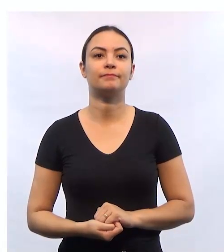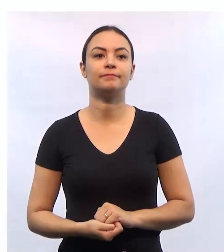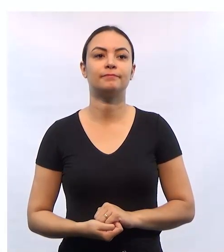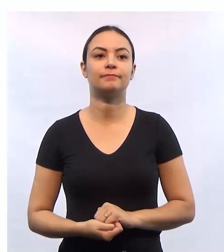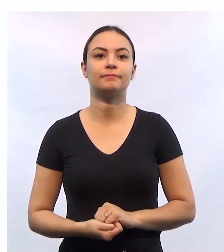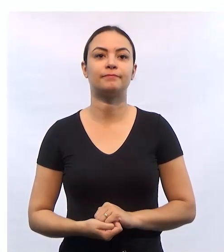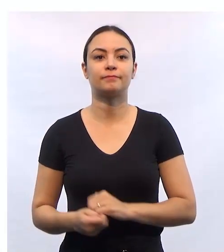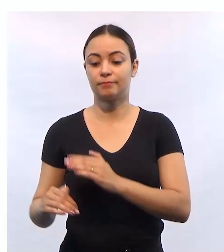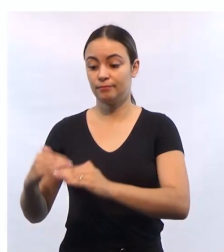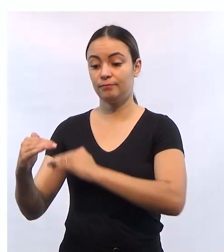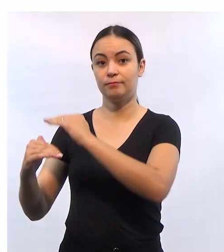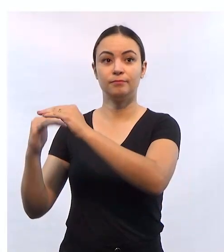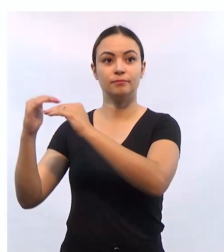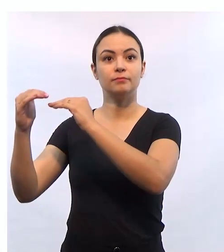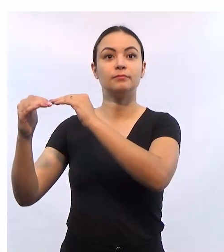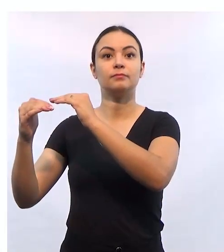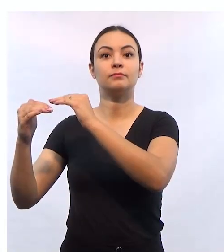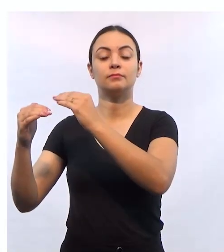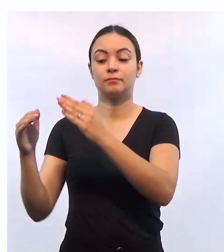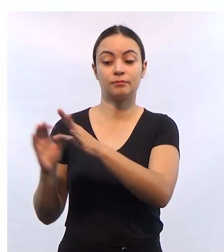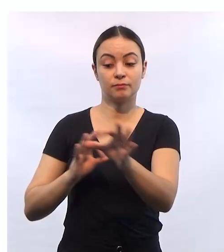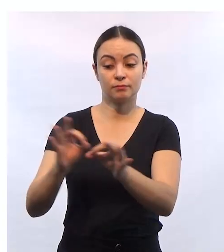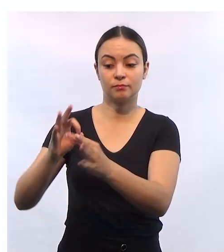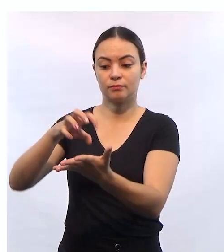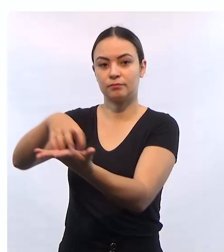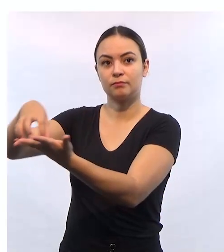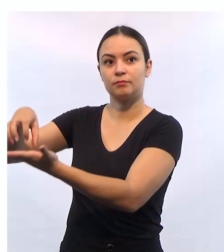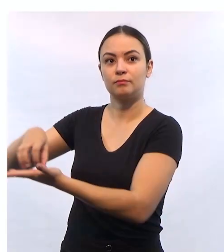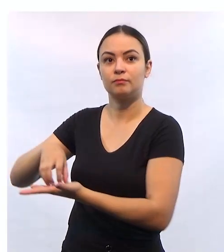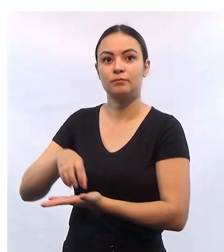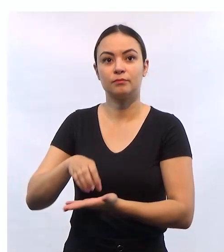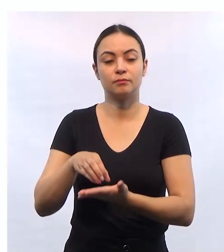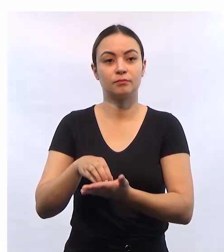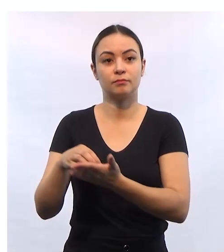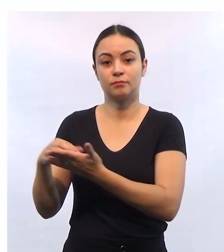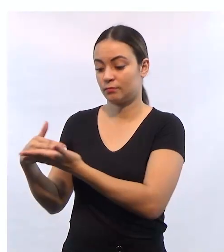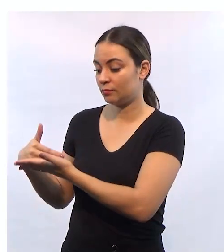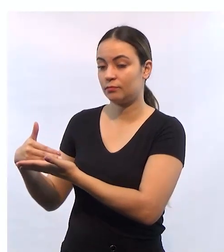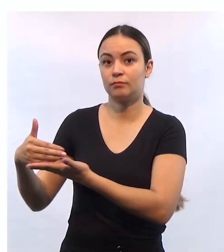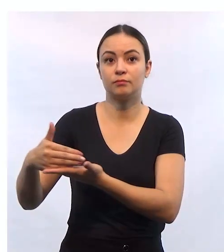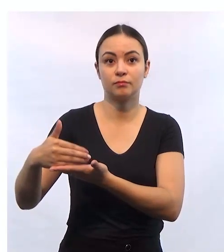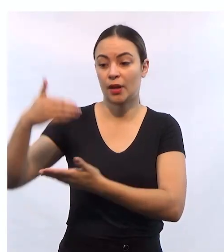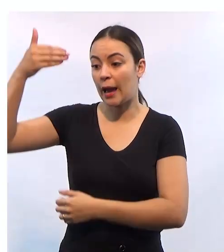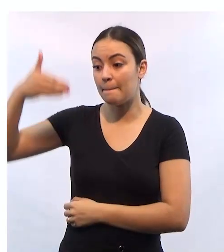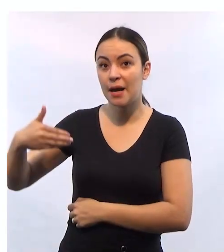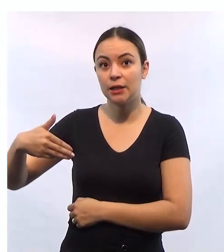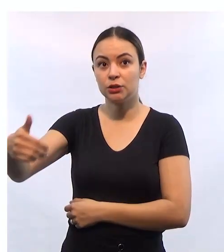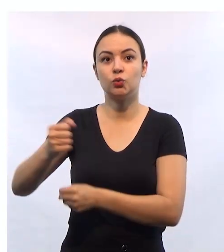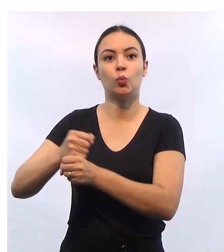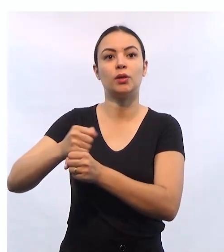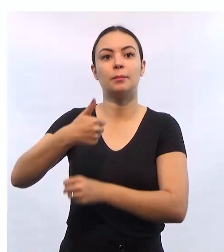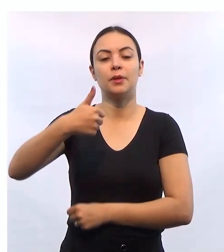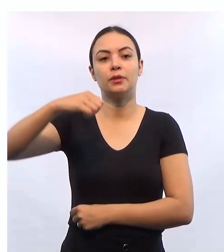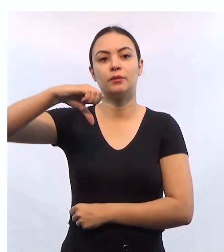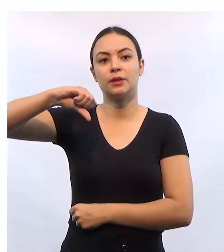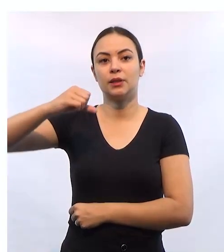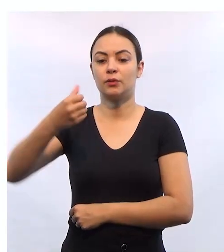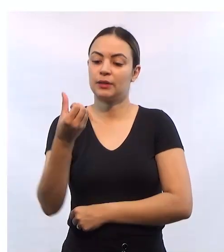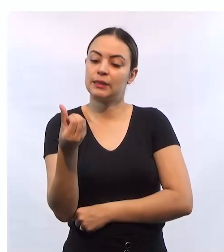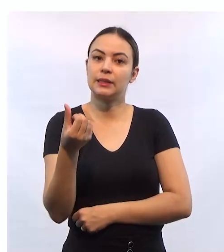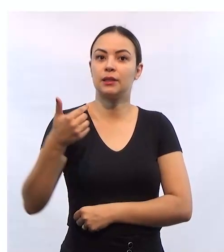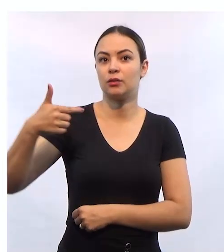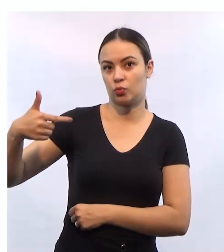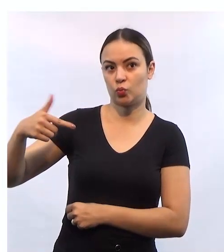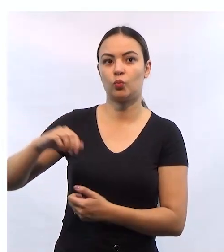tá? No objetivo, tá, de facilitar o crescimento e o desenvolvimento das organizações. Ele é um